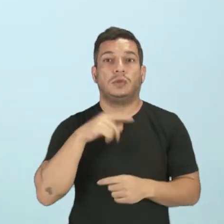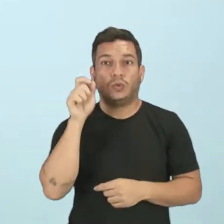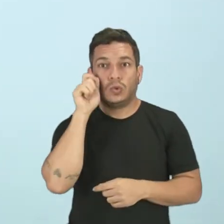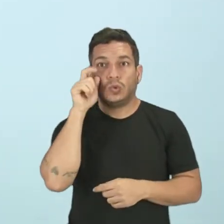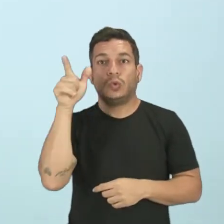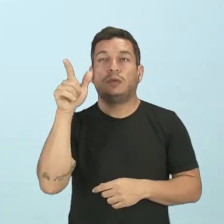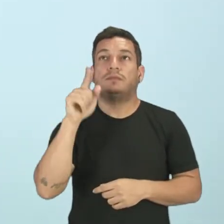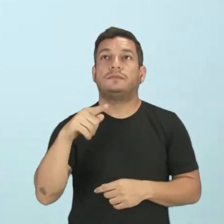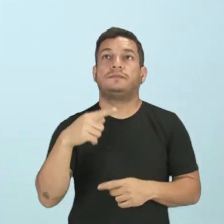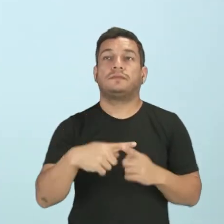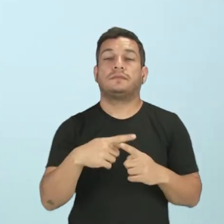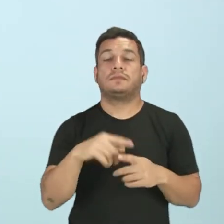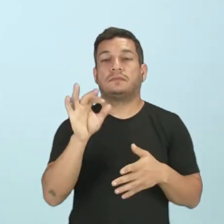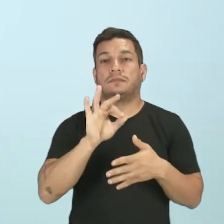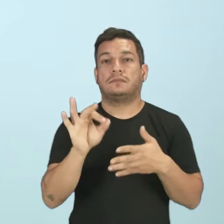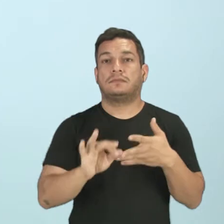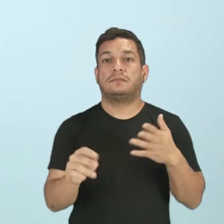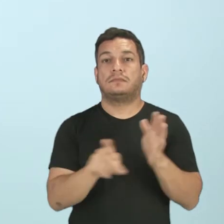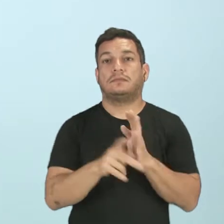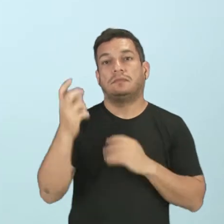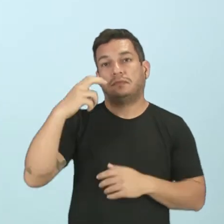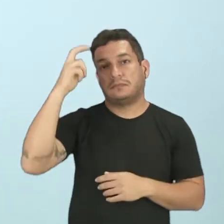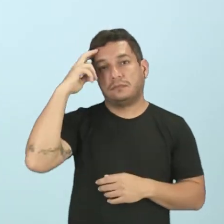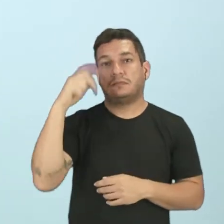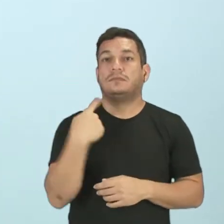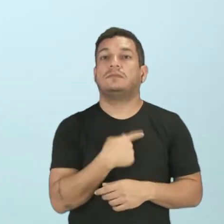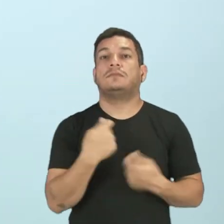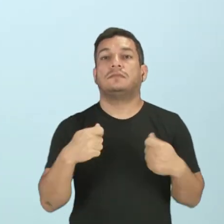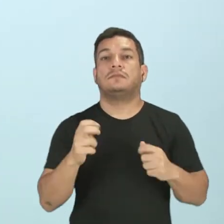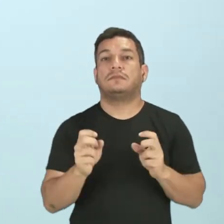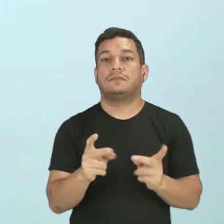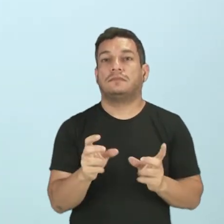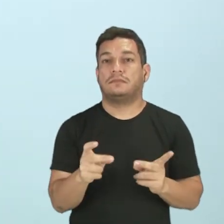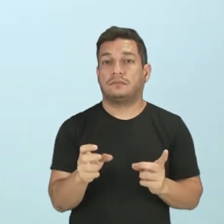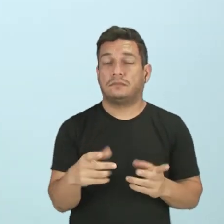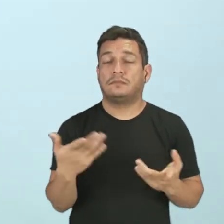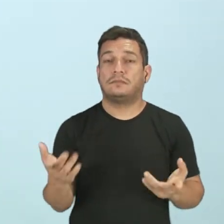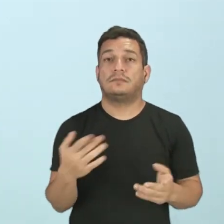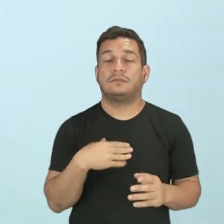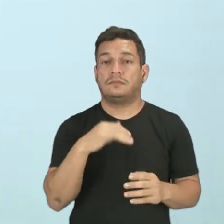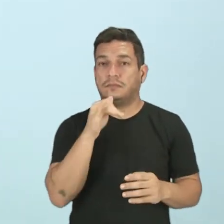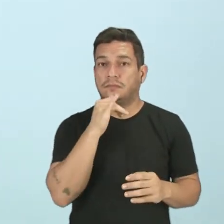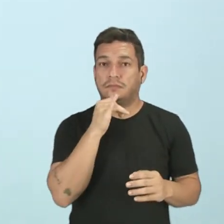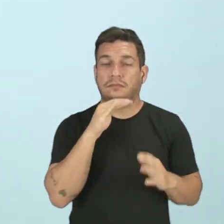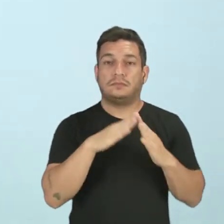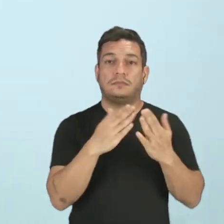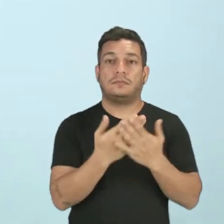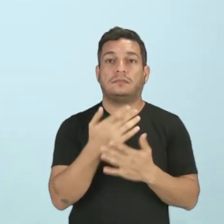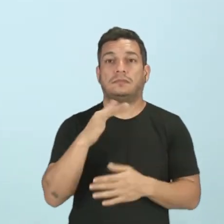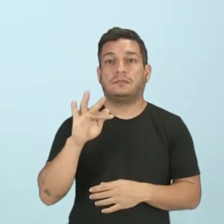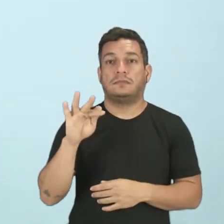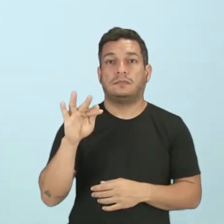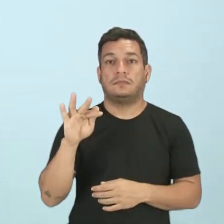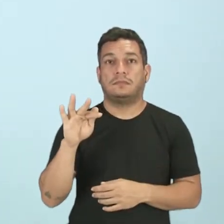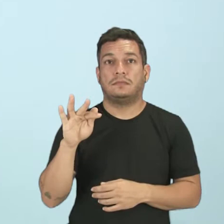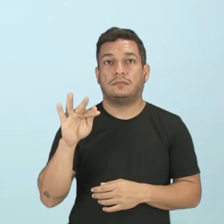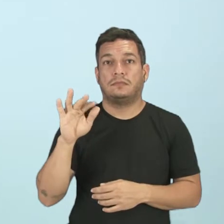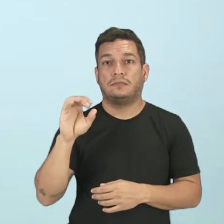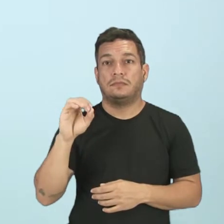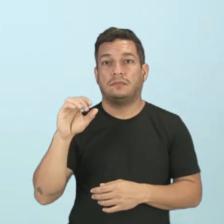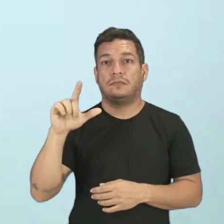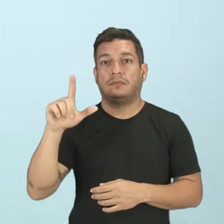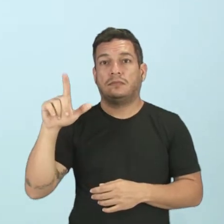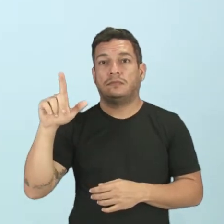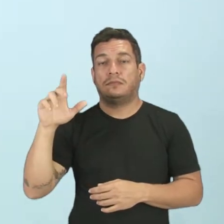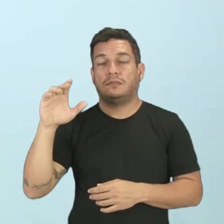porque é um aspecto da cultura que a gente precisa vender. Então, a escola de Frankfurt, ela vai criticar